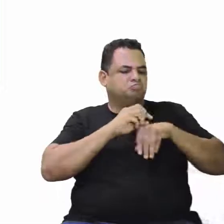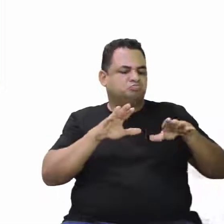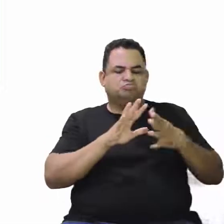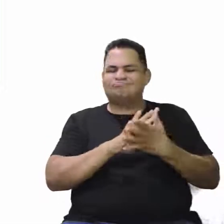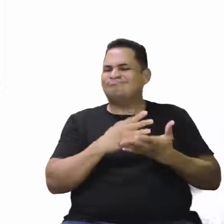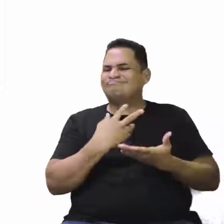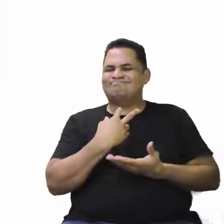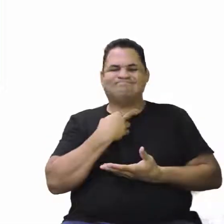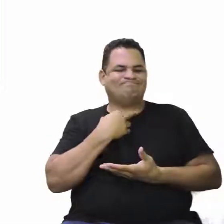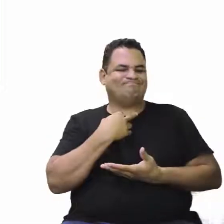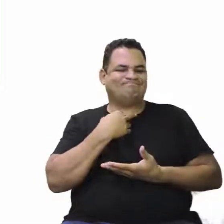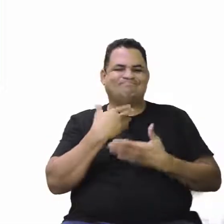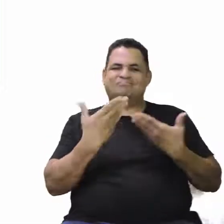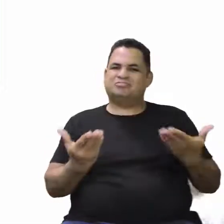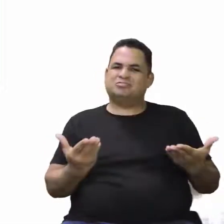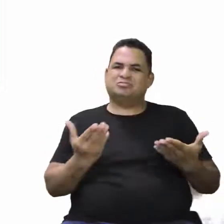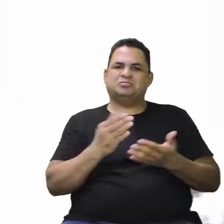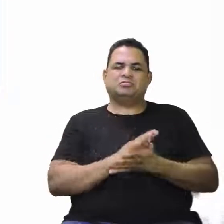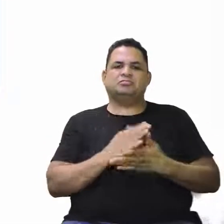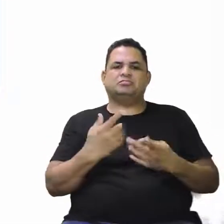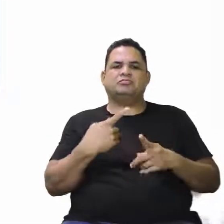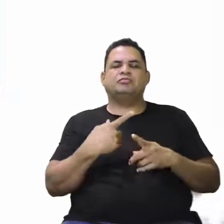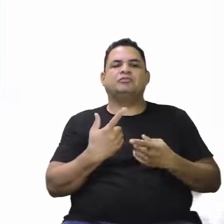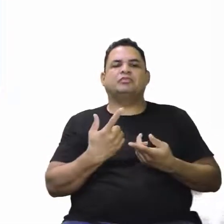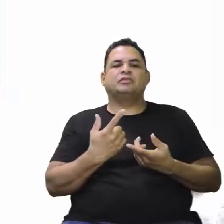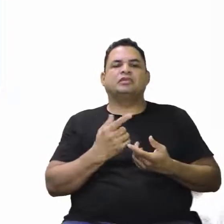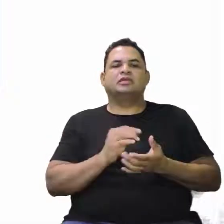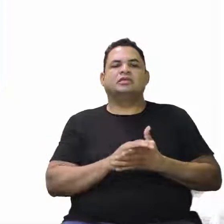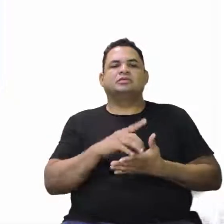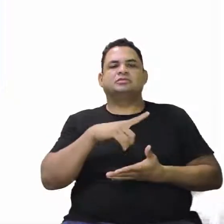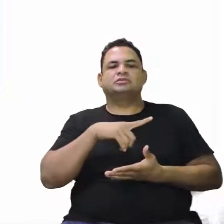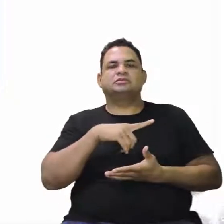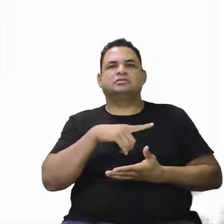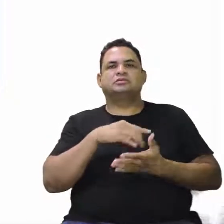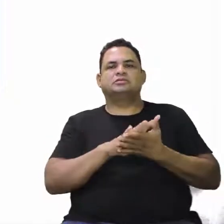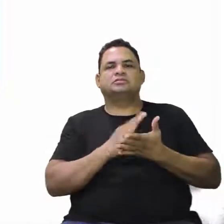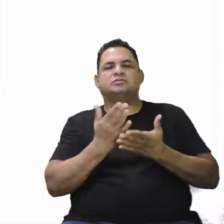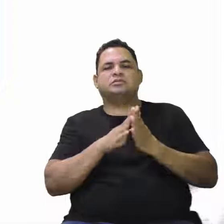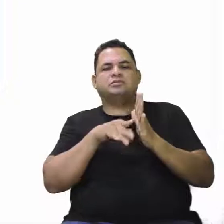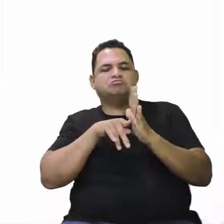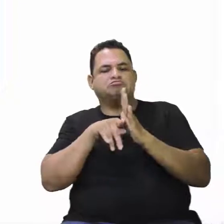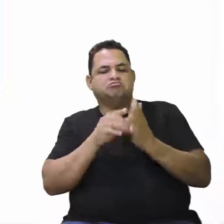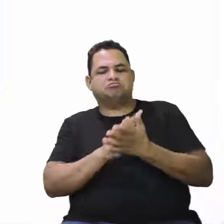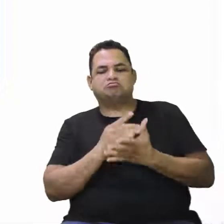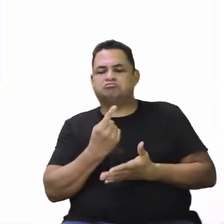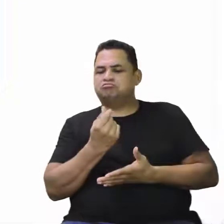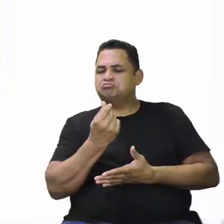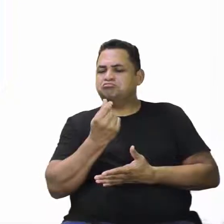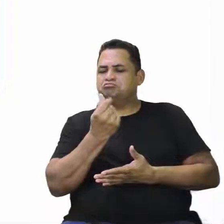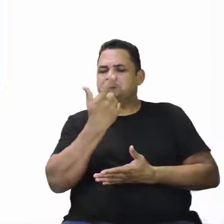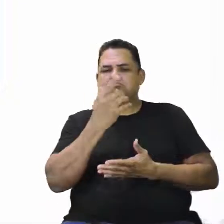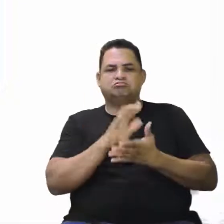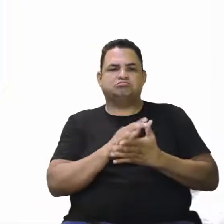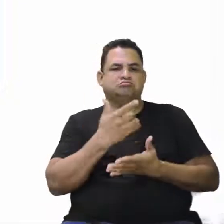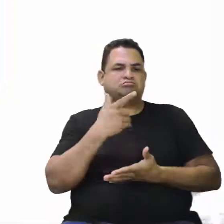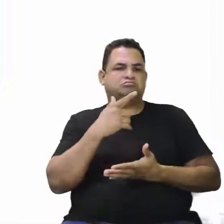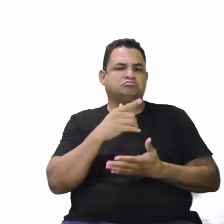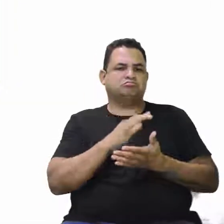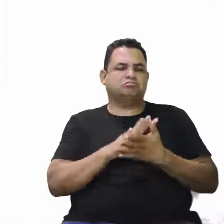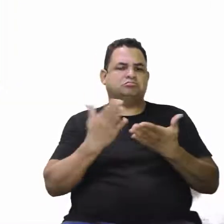em 2021 também, por outros problemas aqui em relação a levantamento de verba, não foi realizado, e